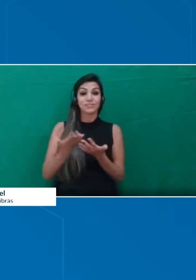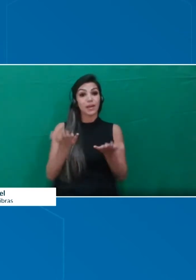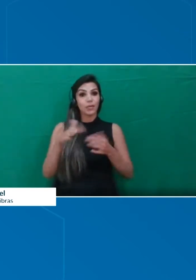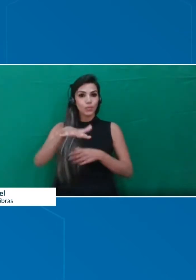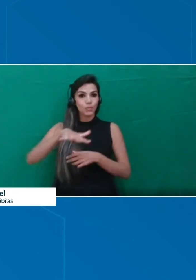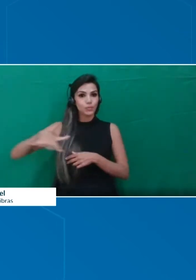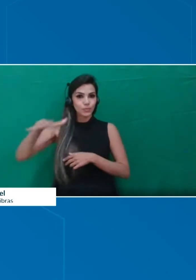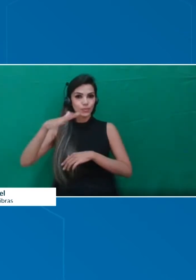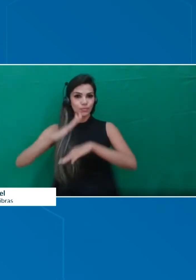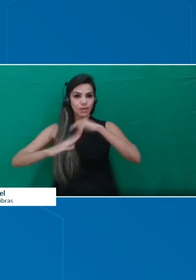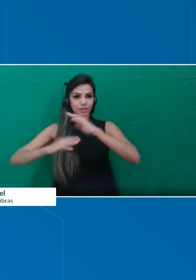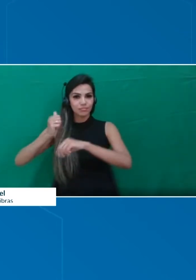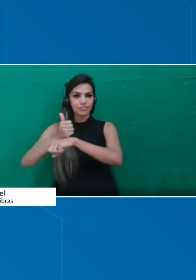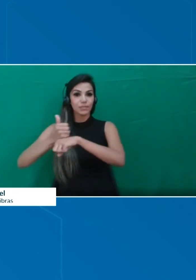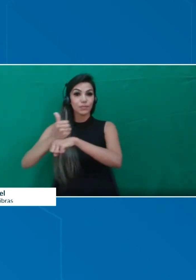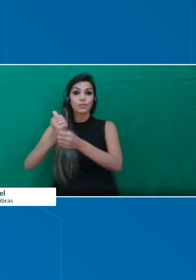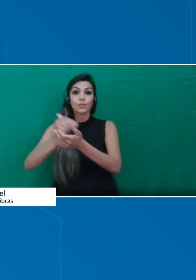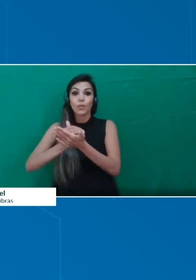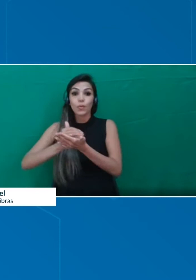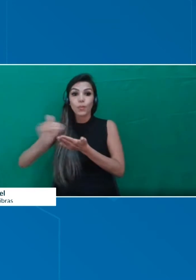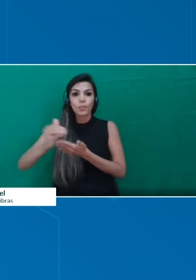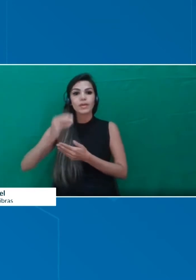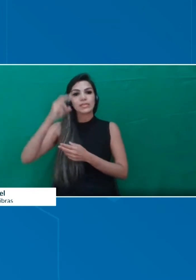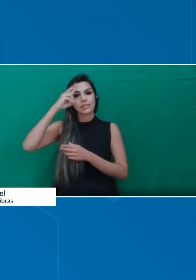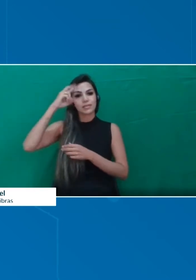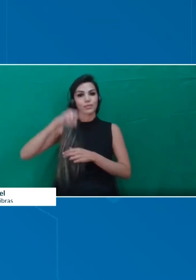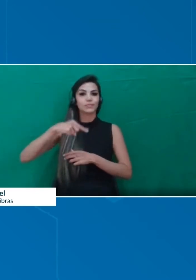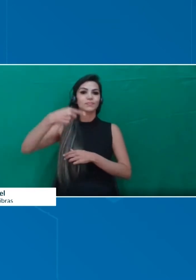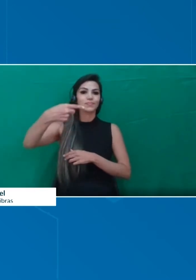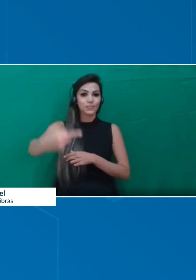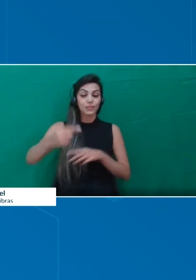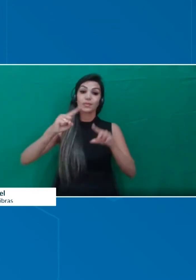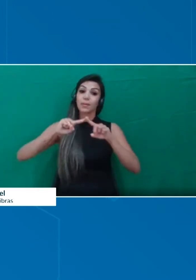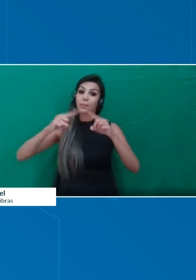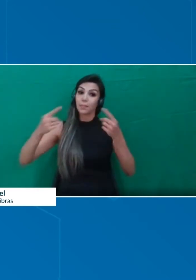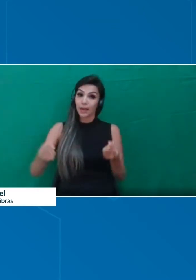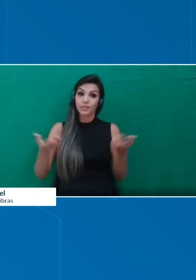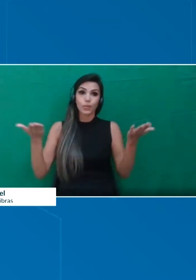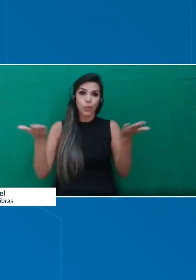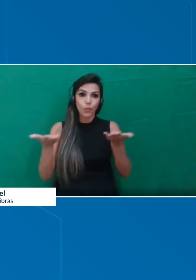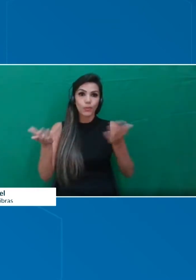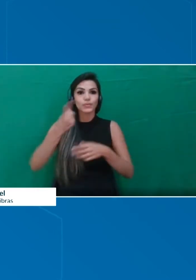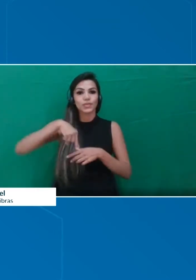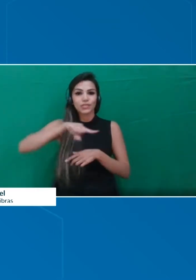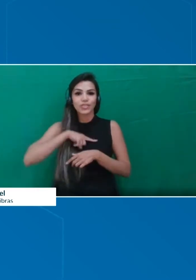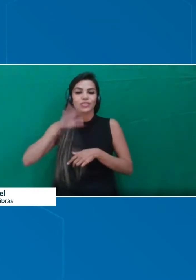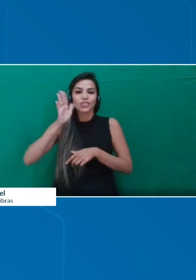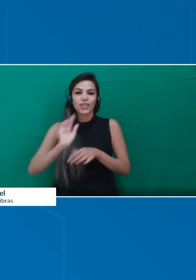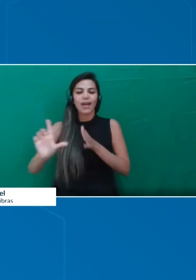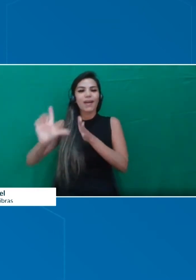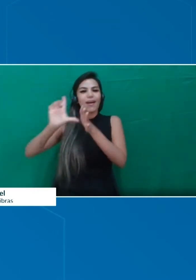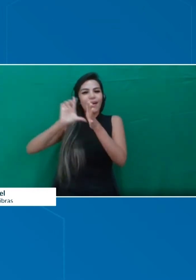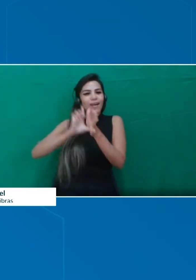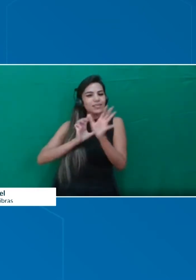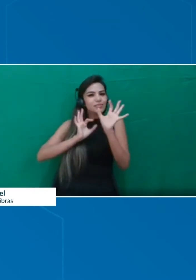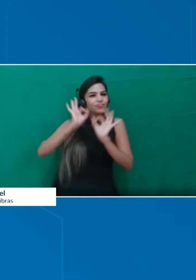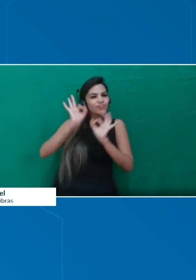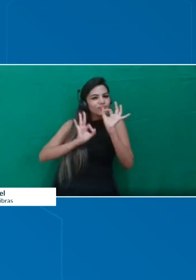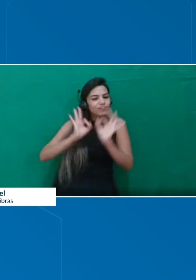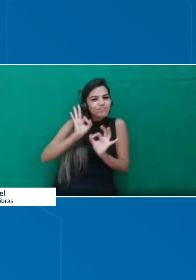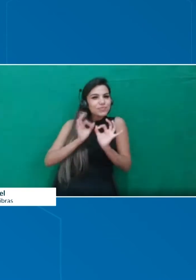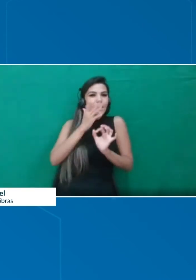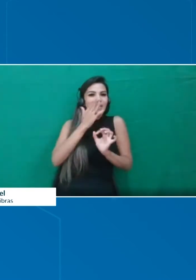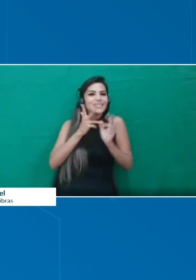ele começa, na verdade, na próxima segunda-feira, mas hoje a gente já começa com esse esquenta para poder passar